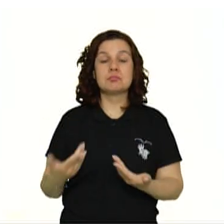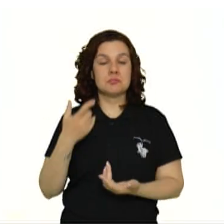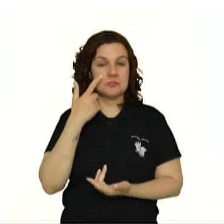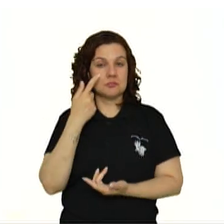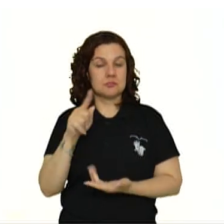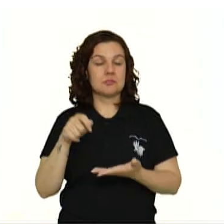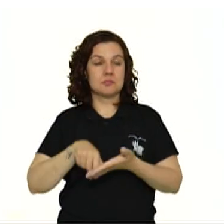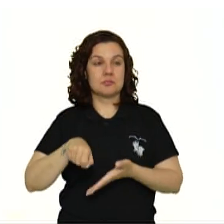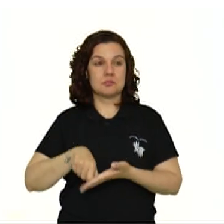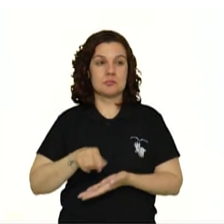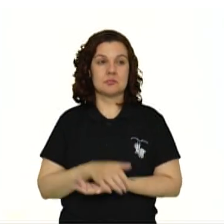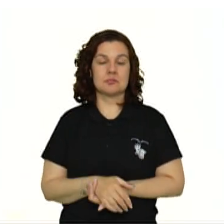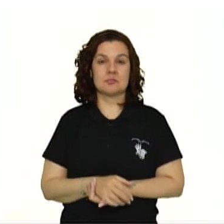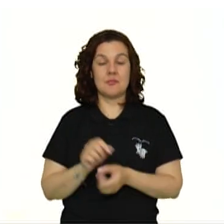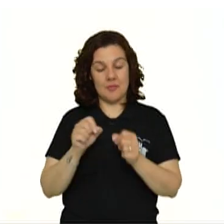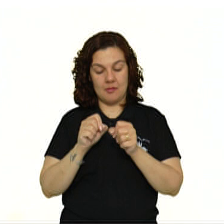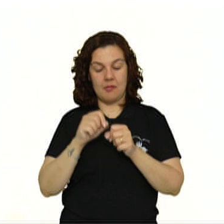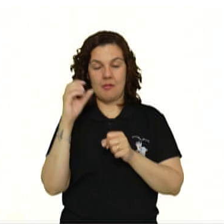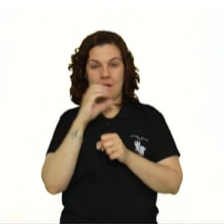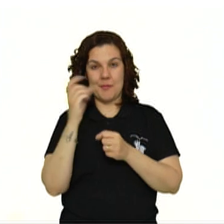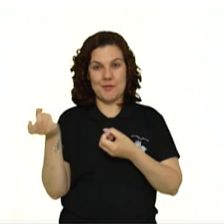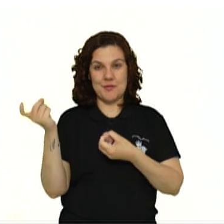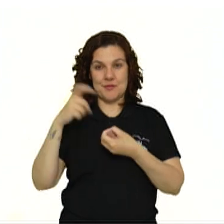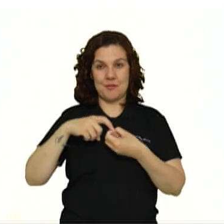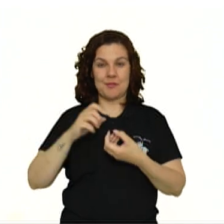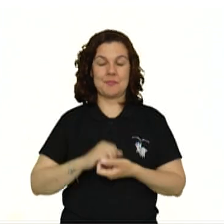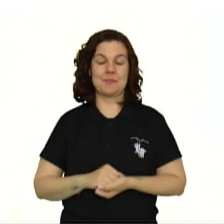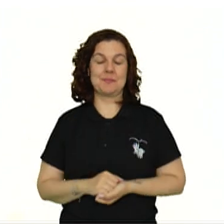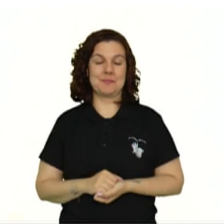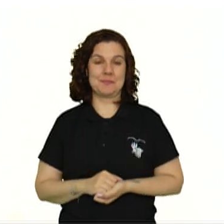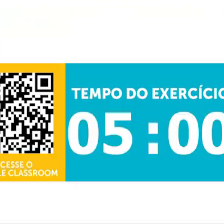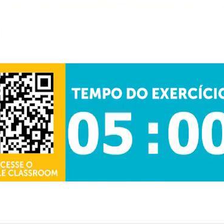aí nas suas anotações, faz rapidinho que a gente já corrige.